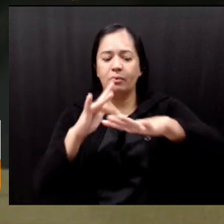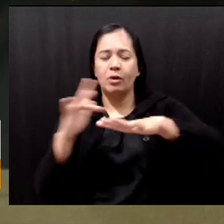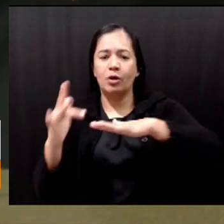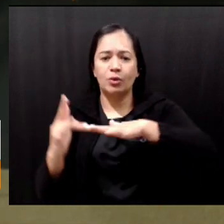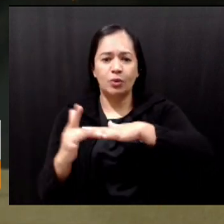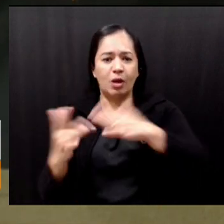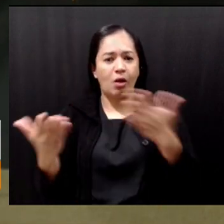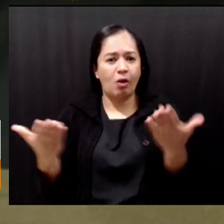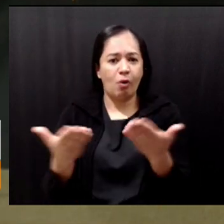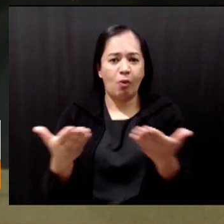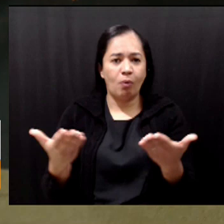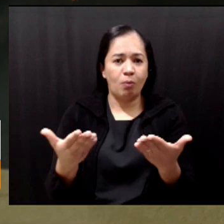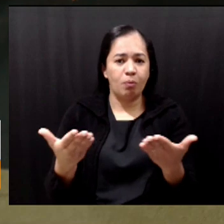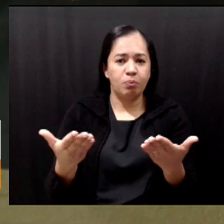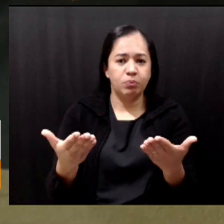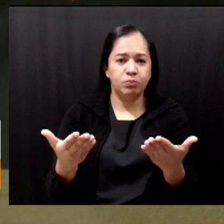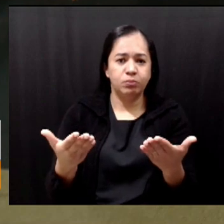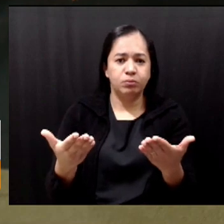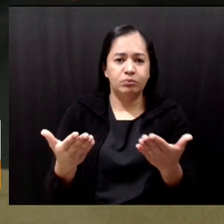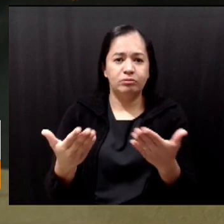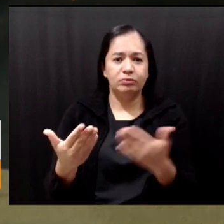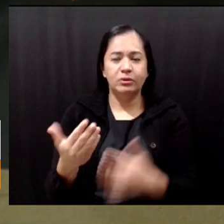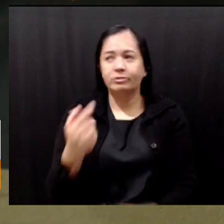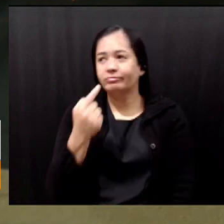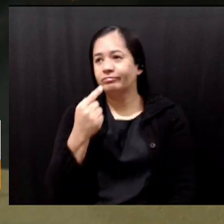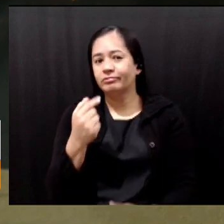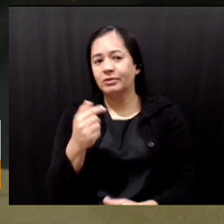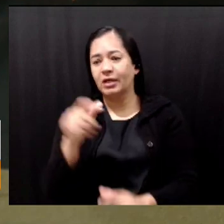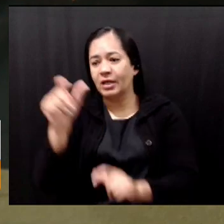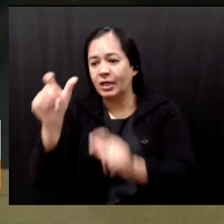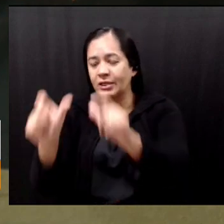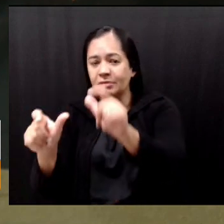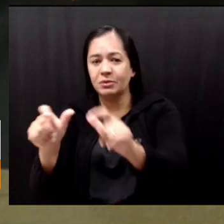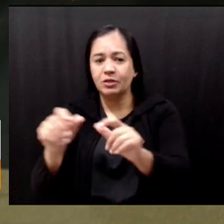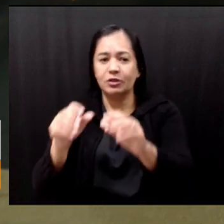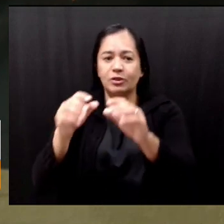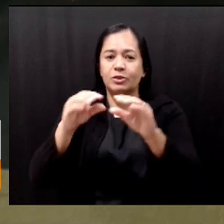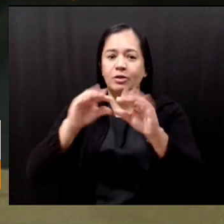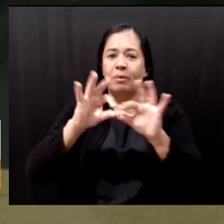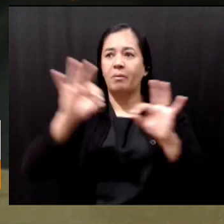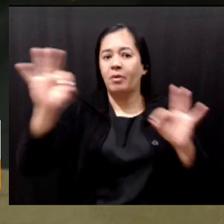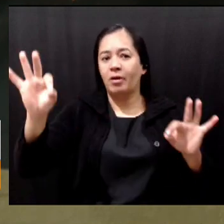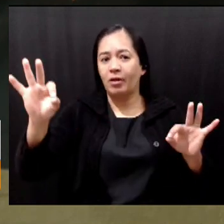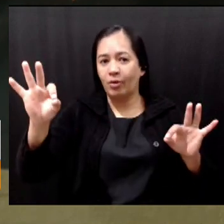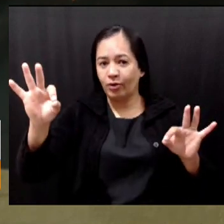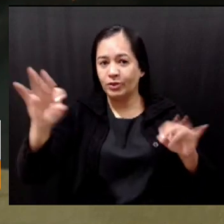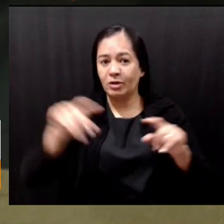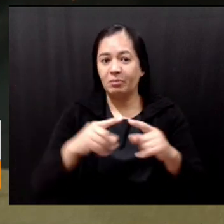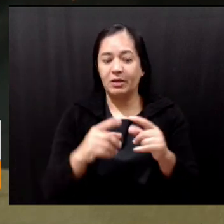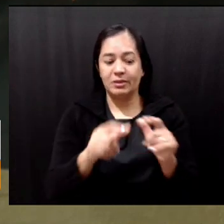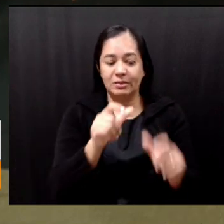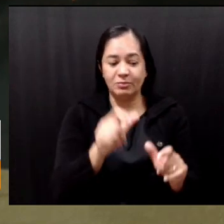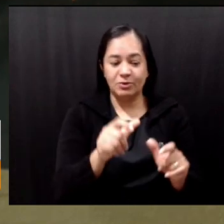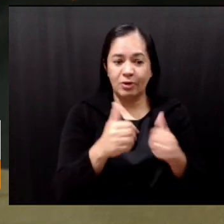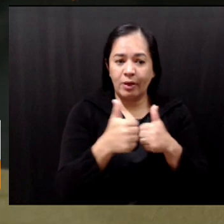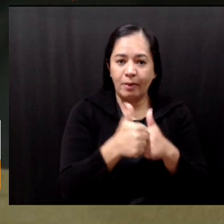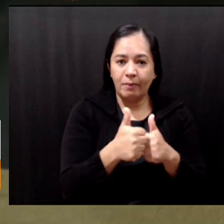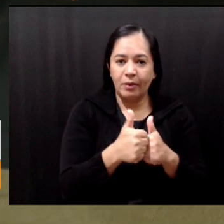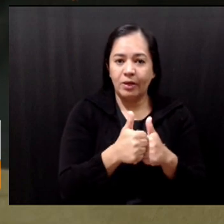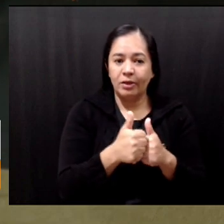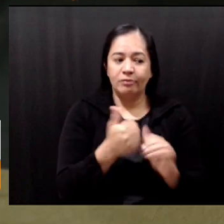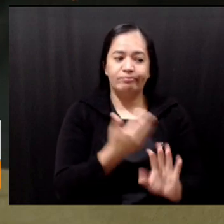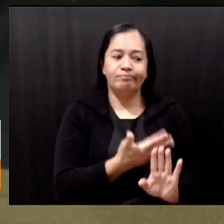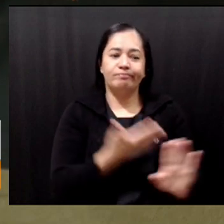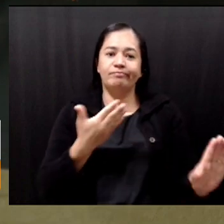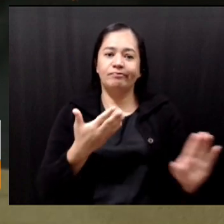tem aproximado quem está longe e distanciado quem está perto. Então, referente a essa